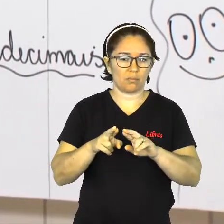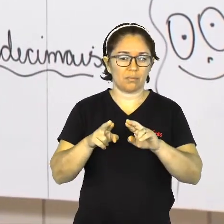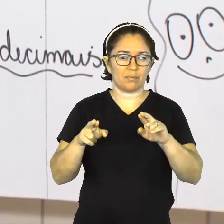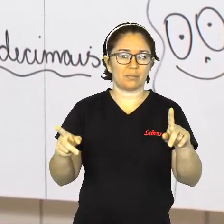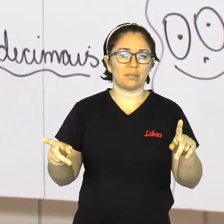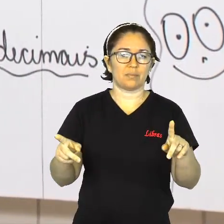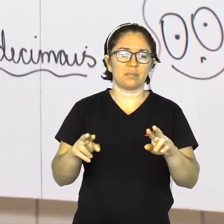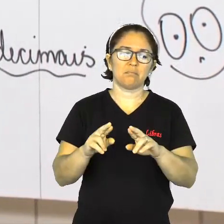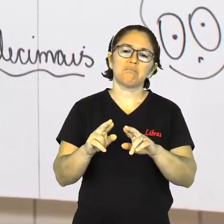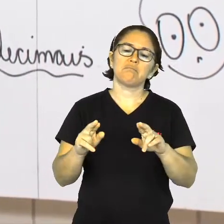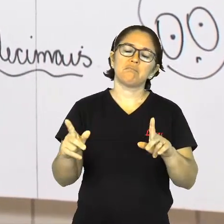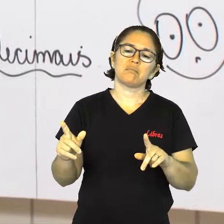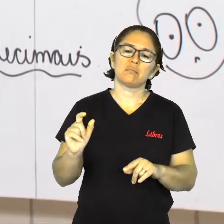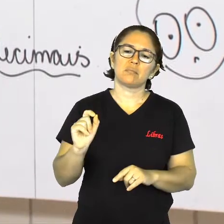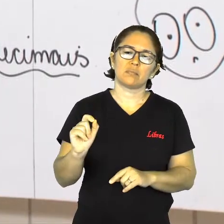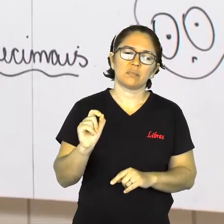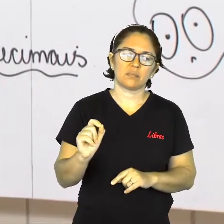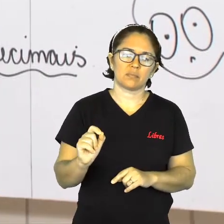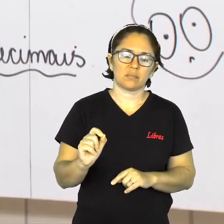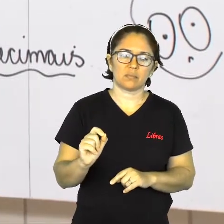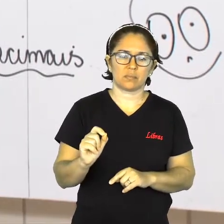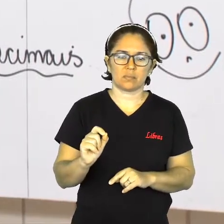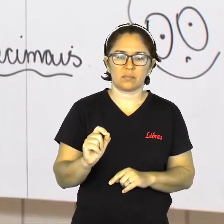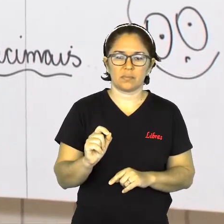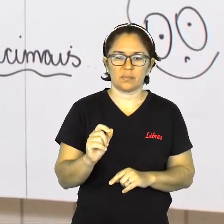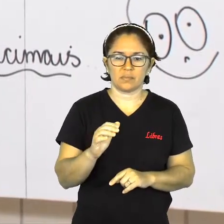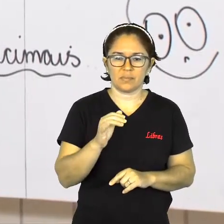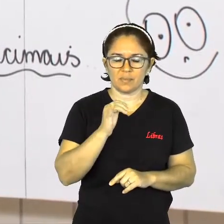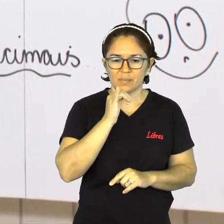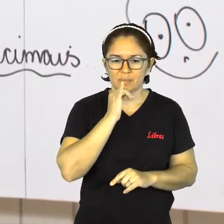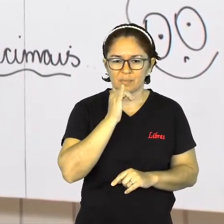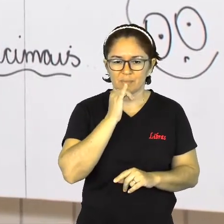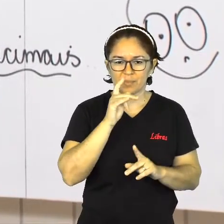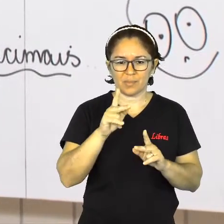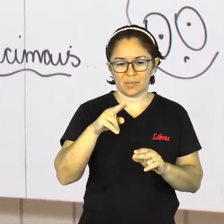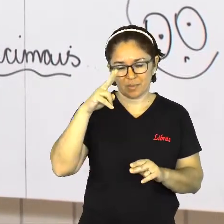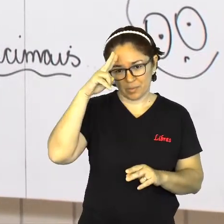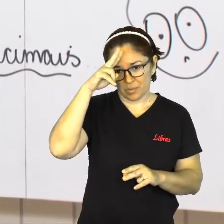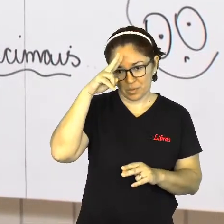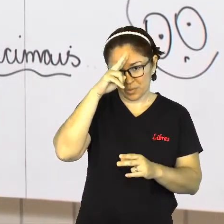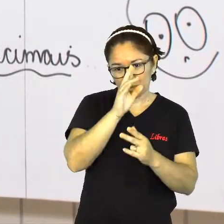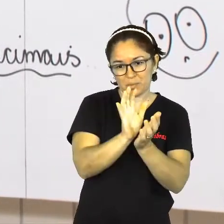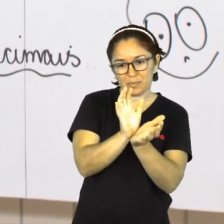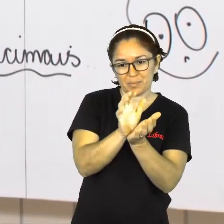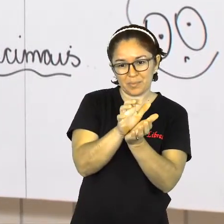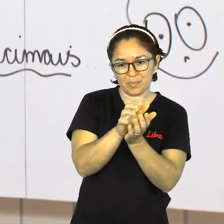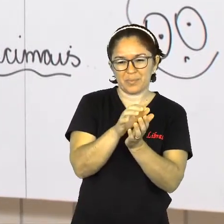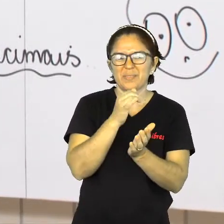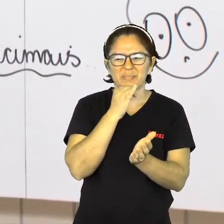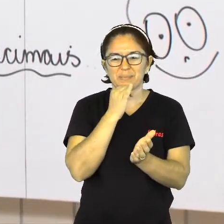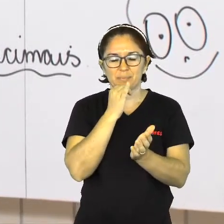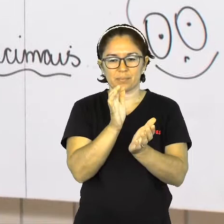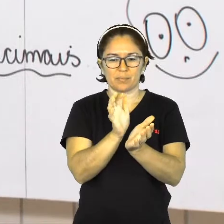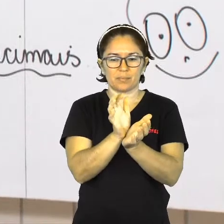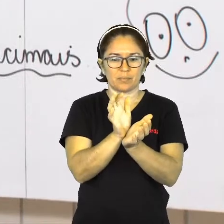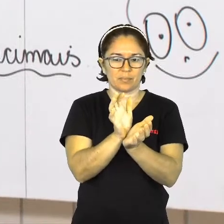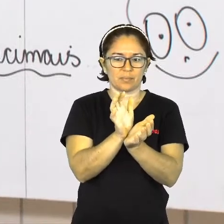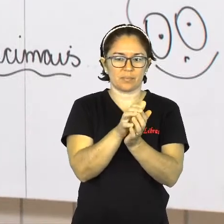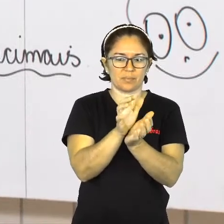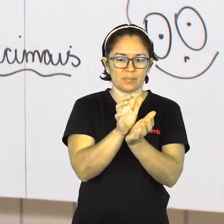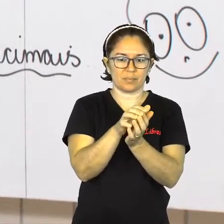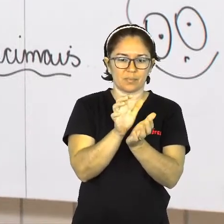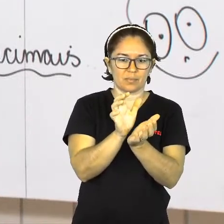desigualdade, para você não se esquecer, eu chamo a historinha do jacarezinho. Que o jacarezinho, ele vai ficar com a